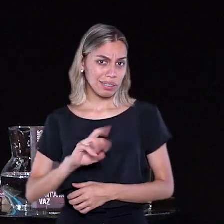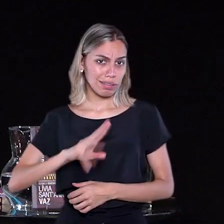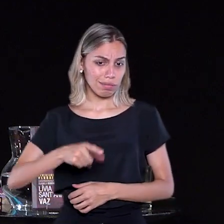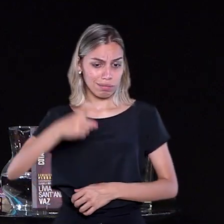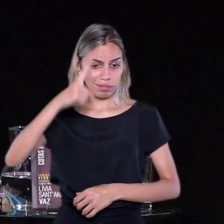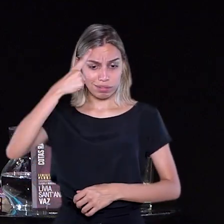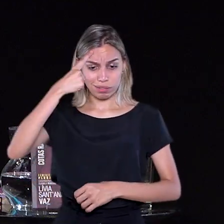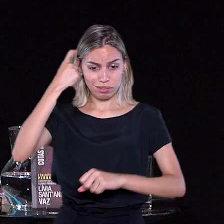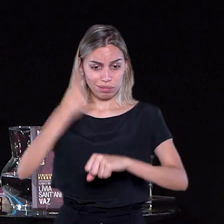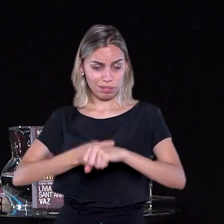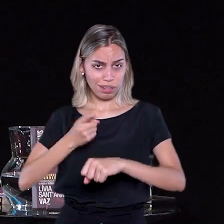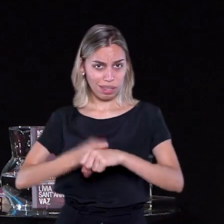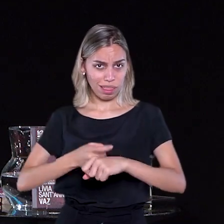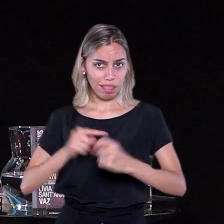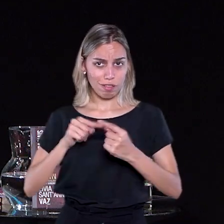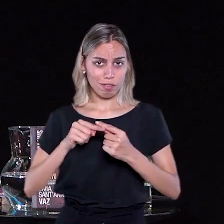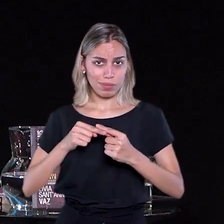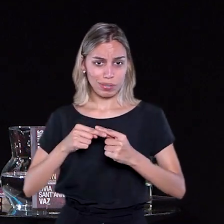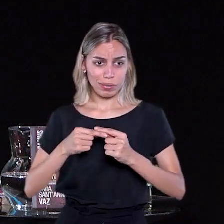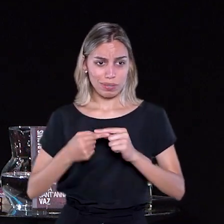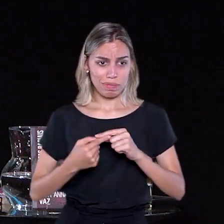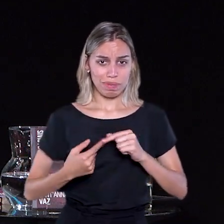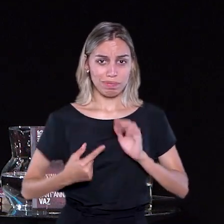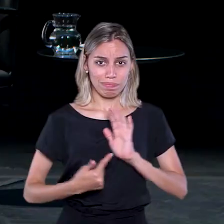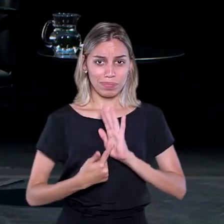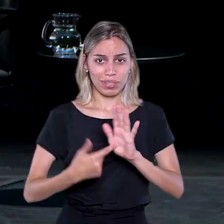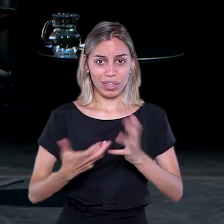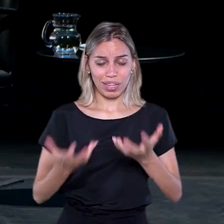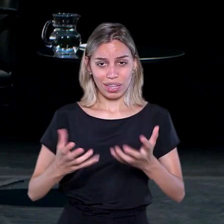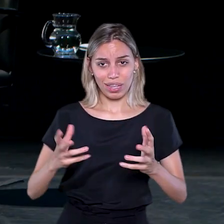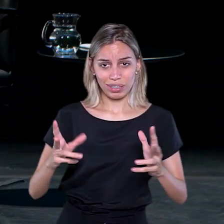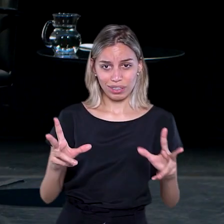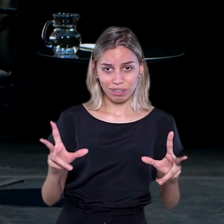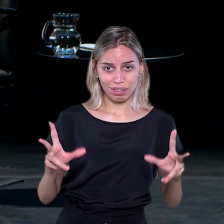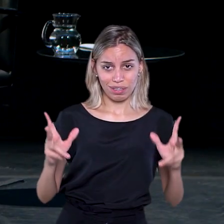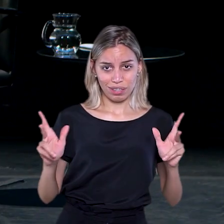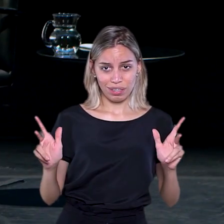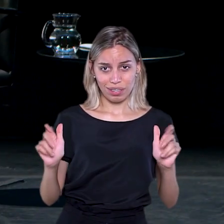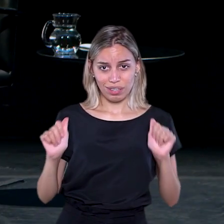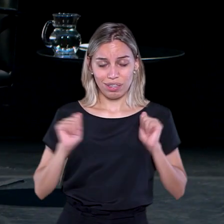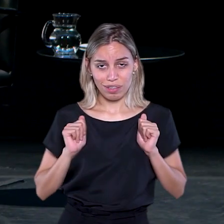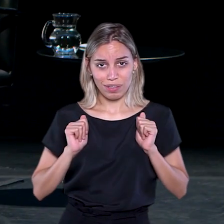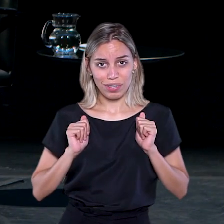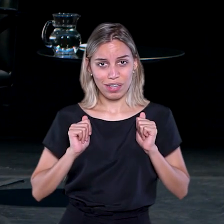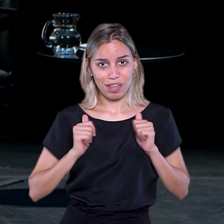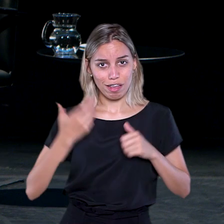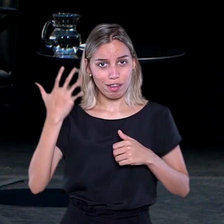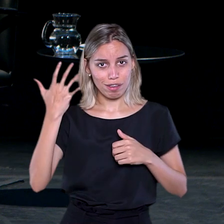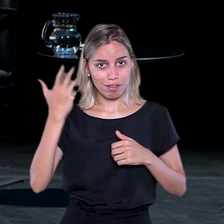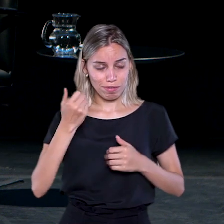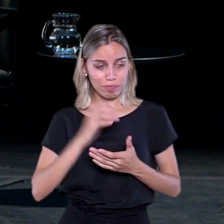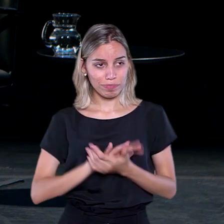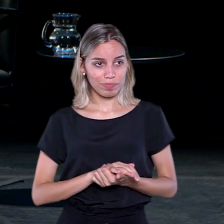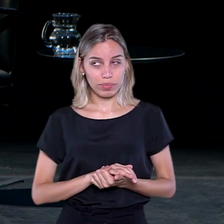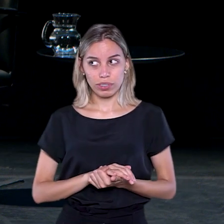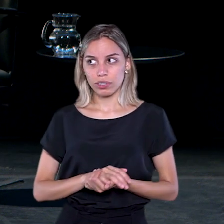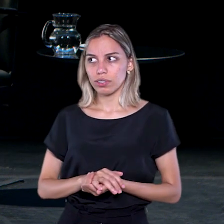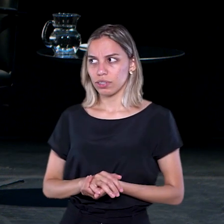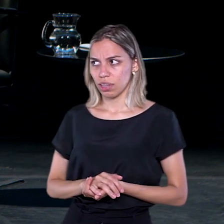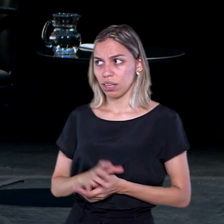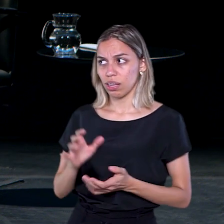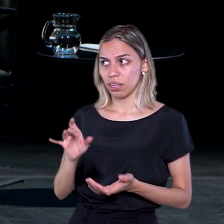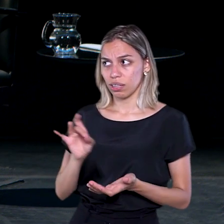sobre raça, se parte para um negacionismo do racismo, né? Se fala de novo em